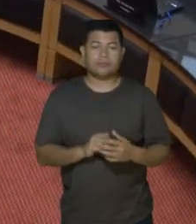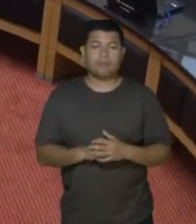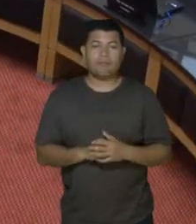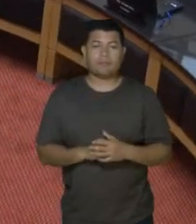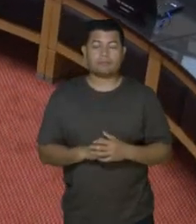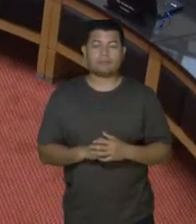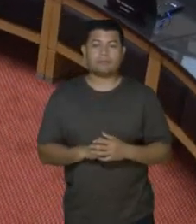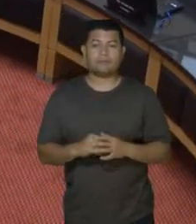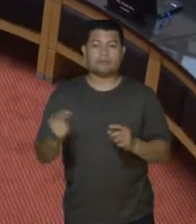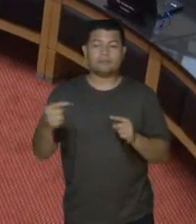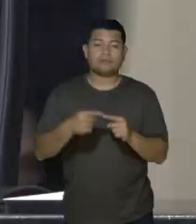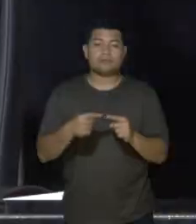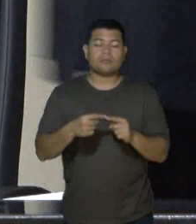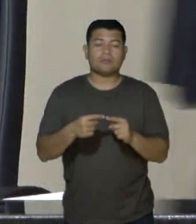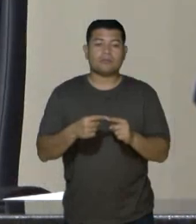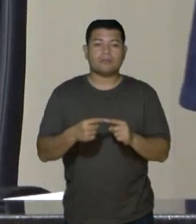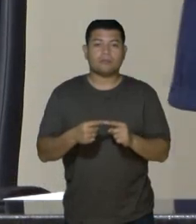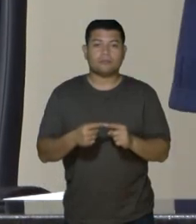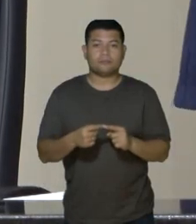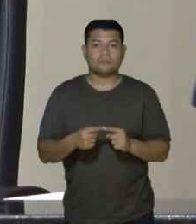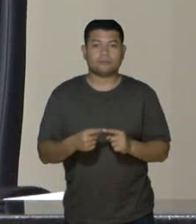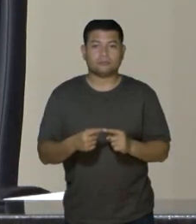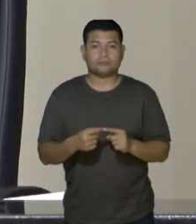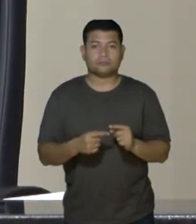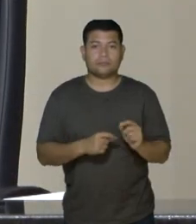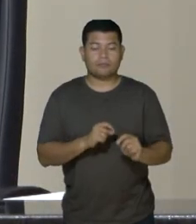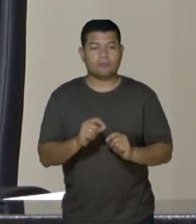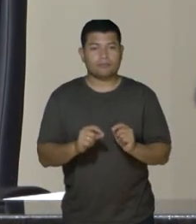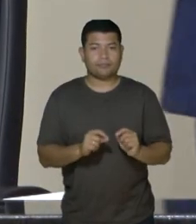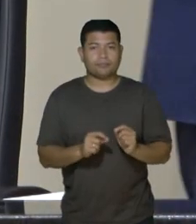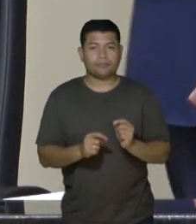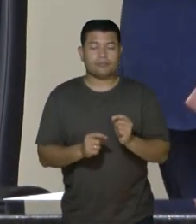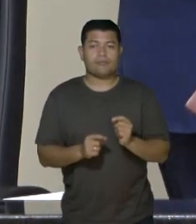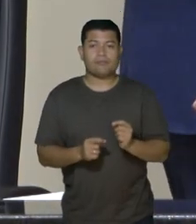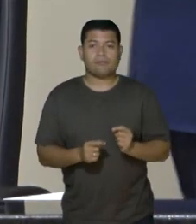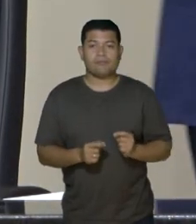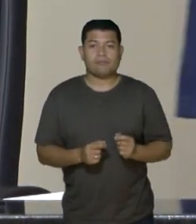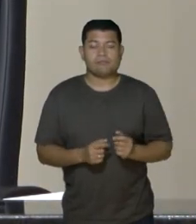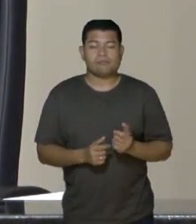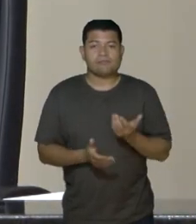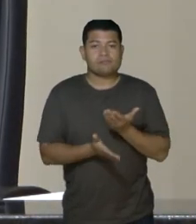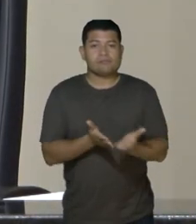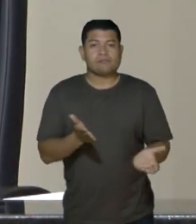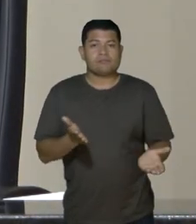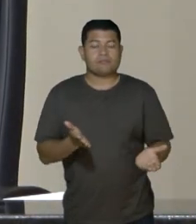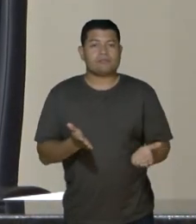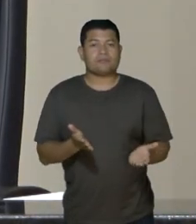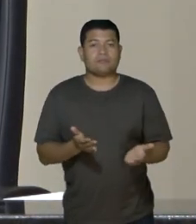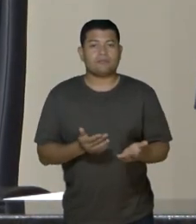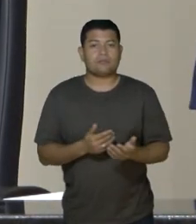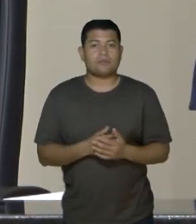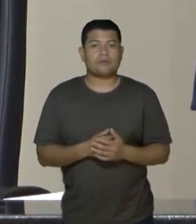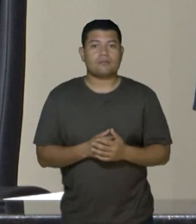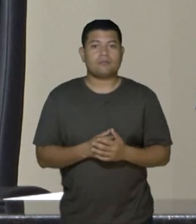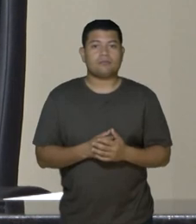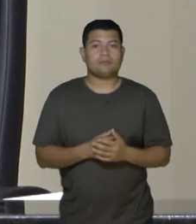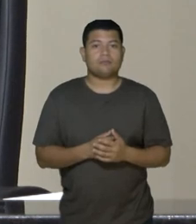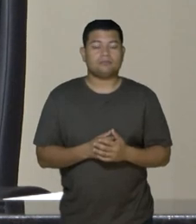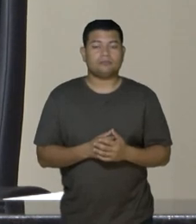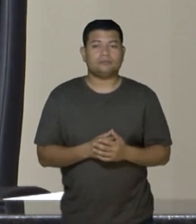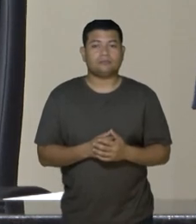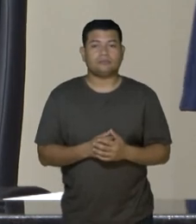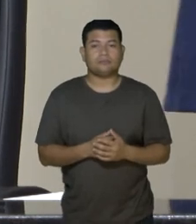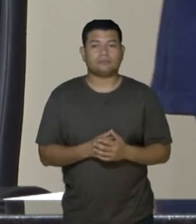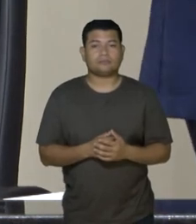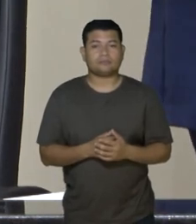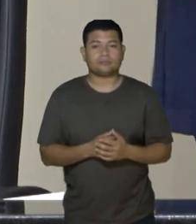esse projeto tem perda de por causa da